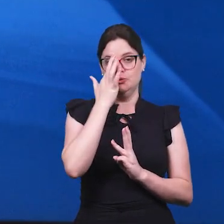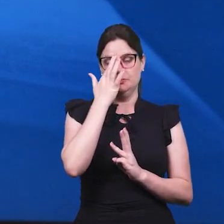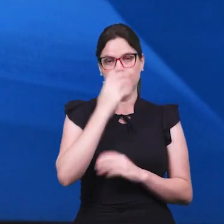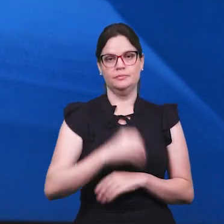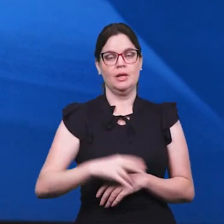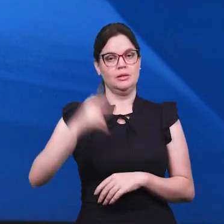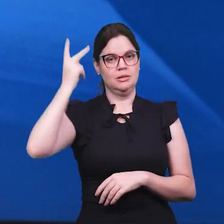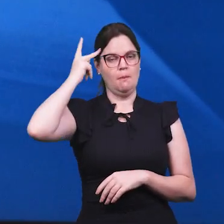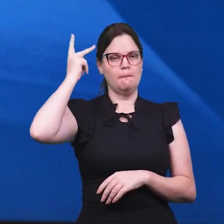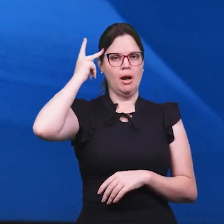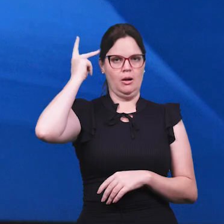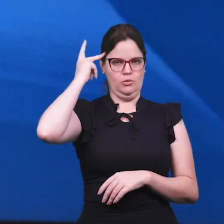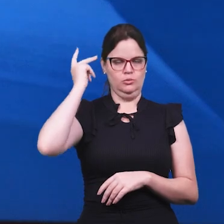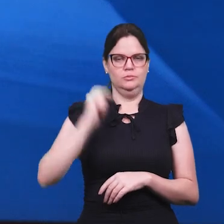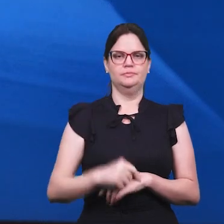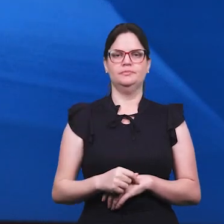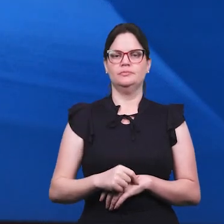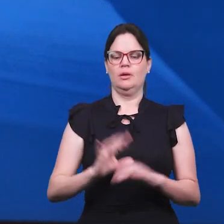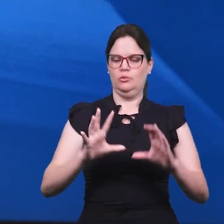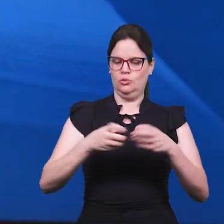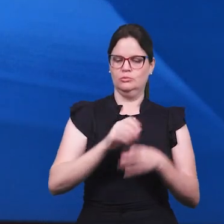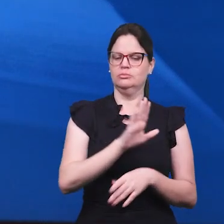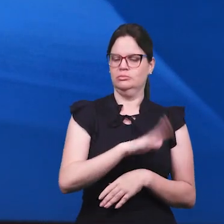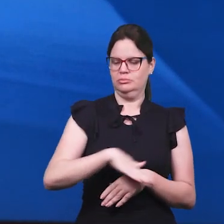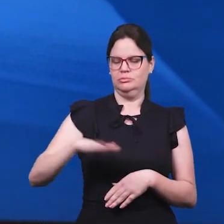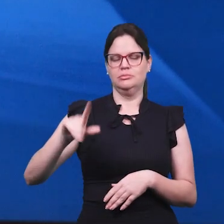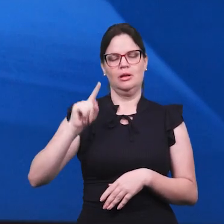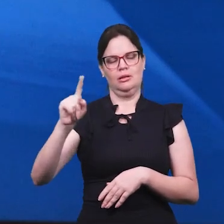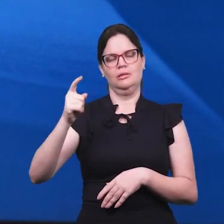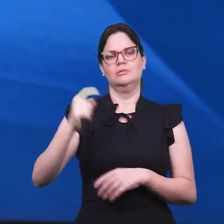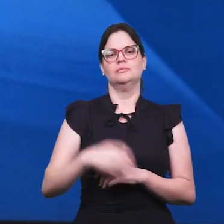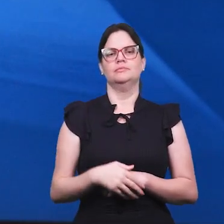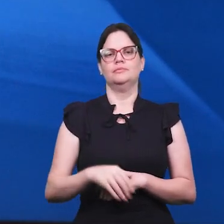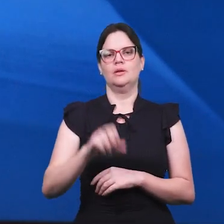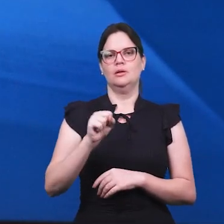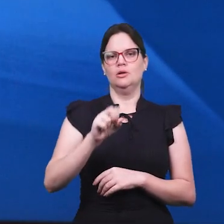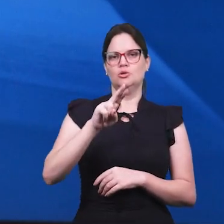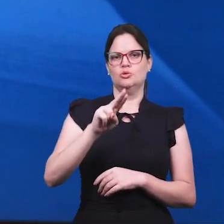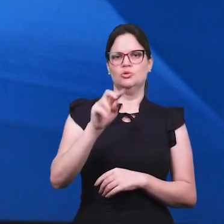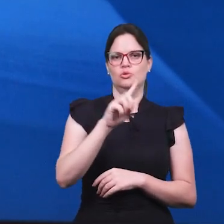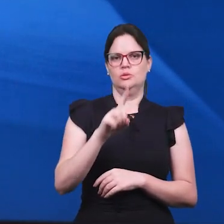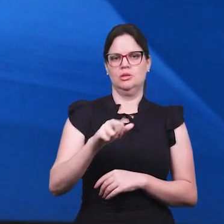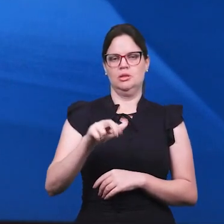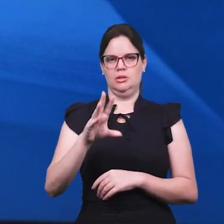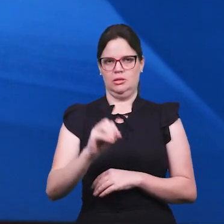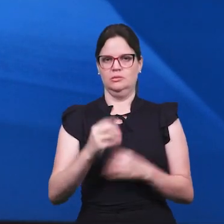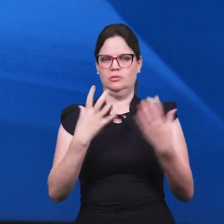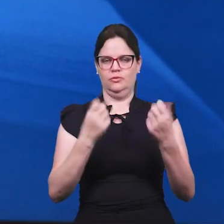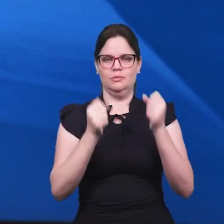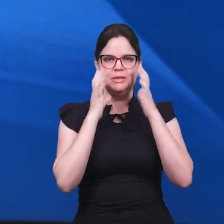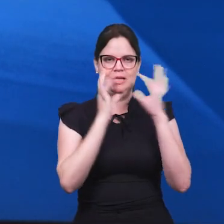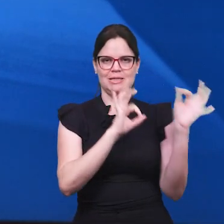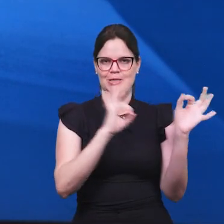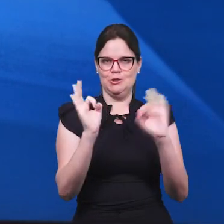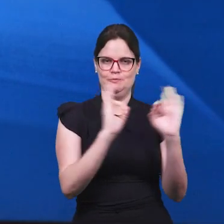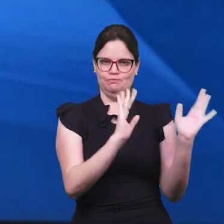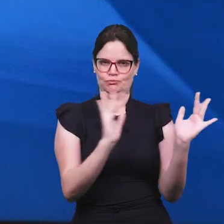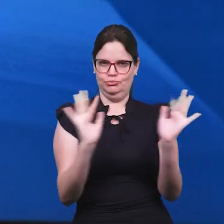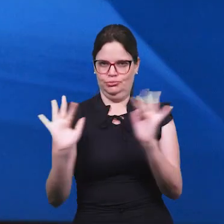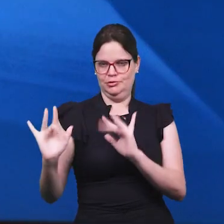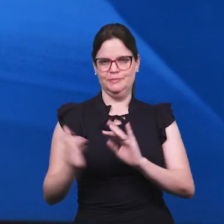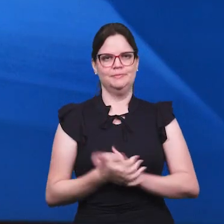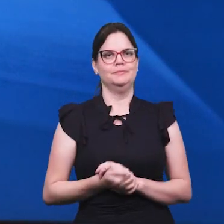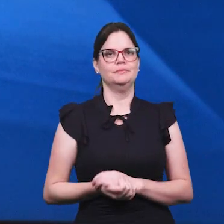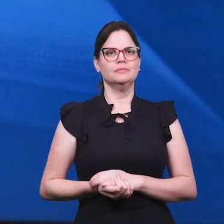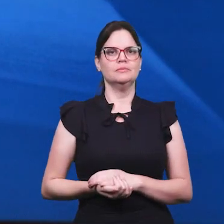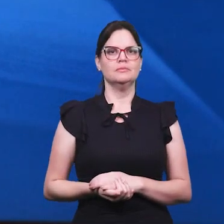último, a terceira resposta vem do estado de São Paulo, a classe de intermediários da nossa igreja em Suzano, no